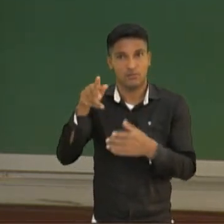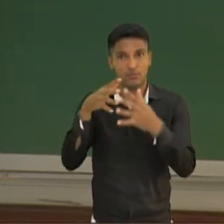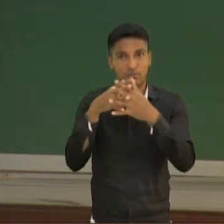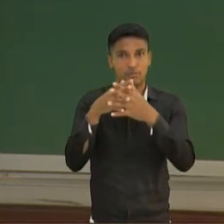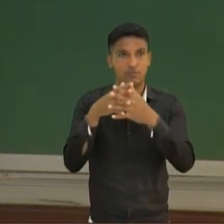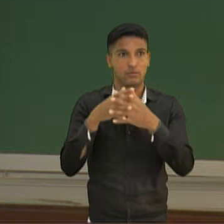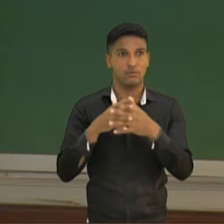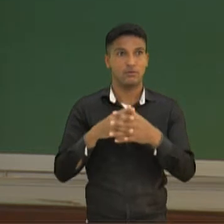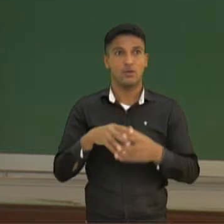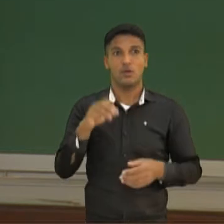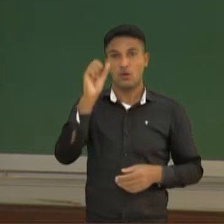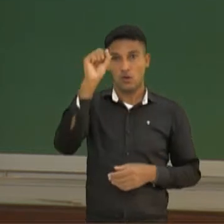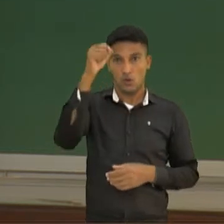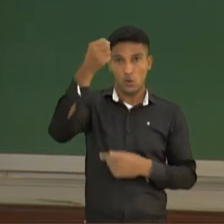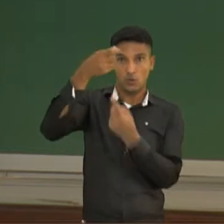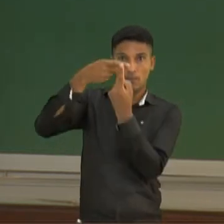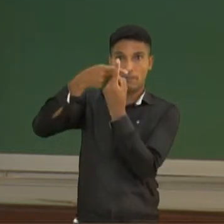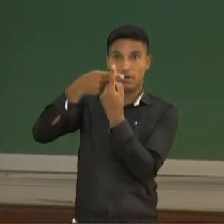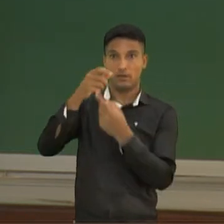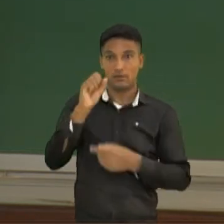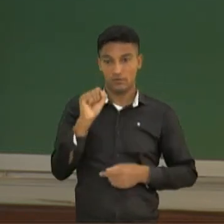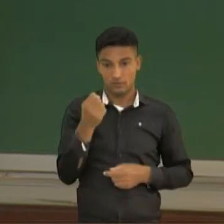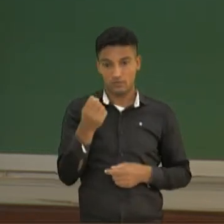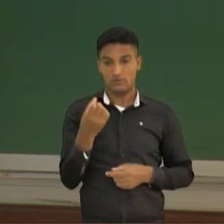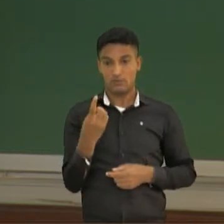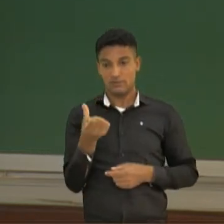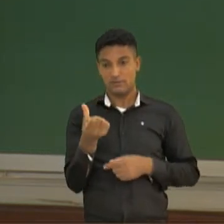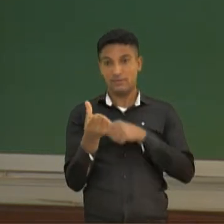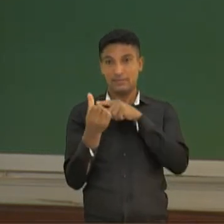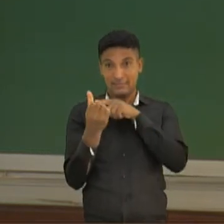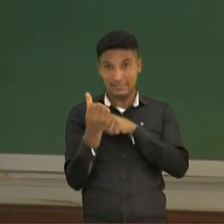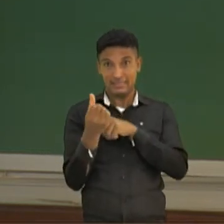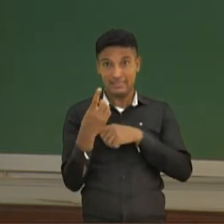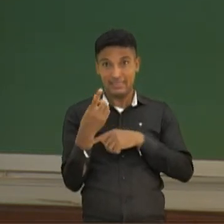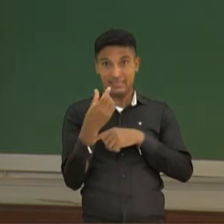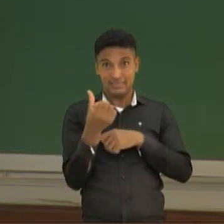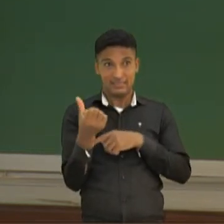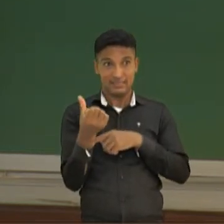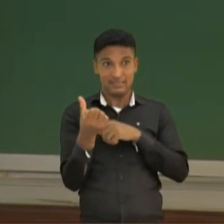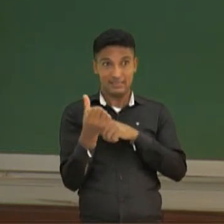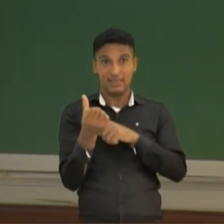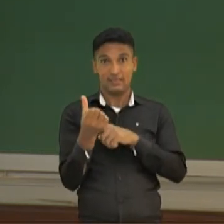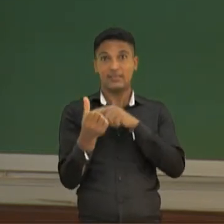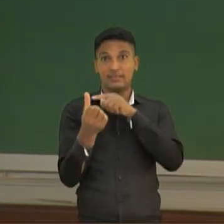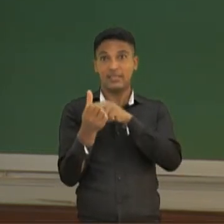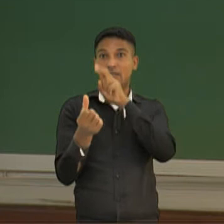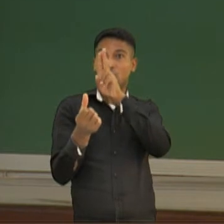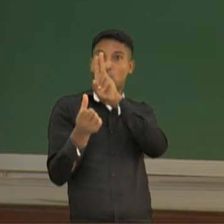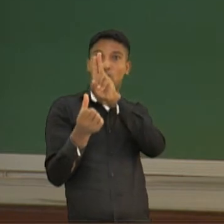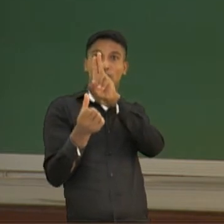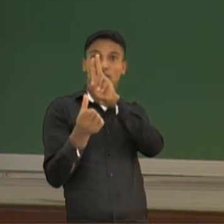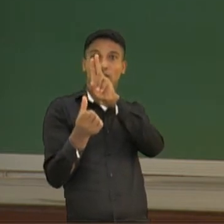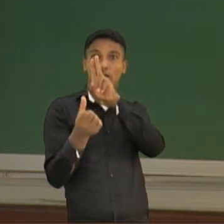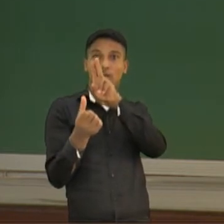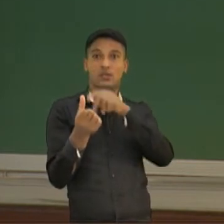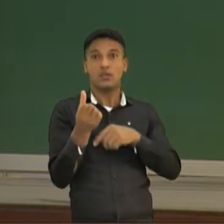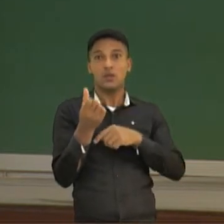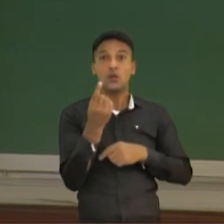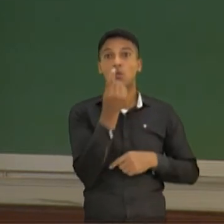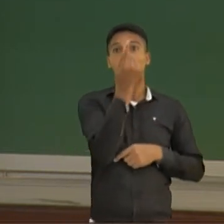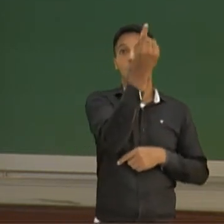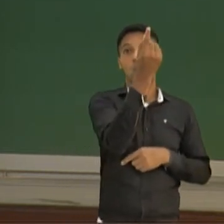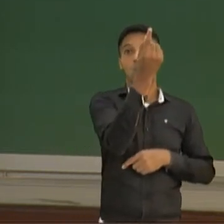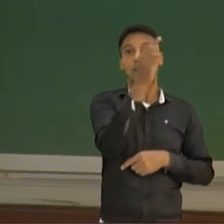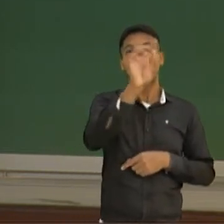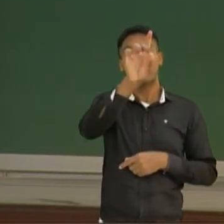aqui. 8 mais 8, 16. 16 são 6 unidades e uma dezena.